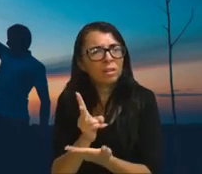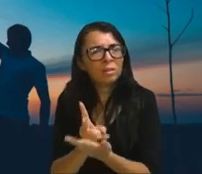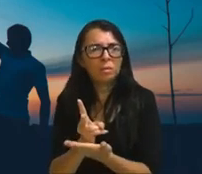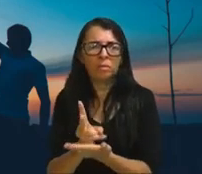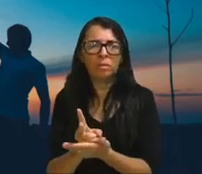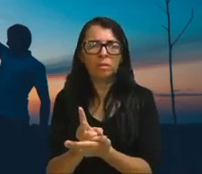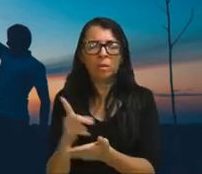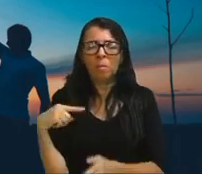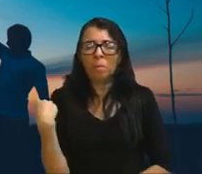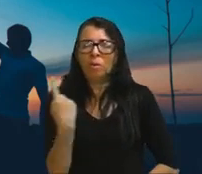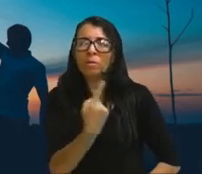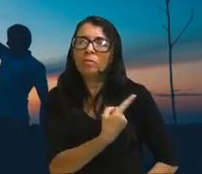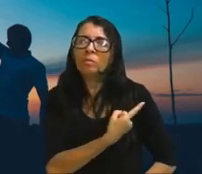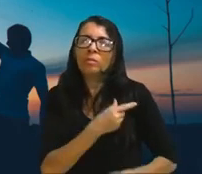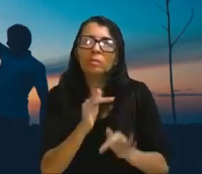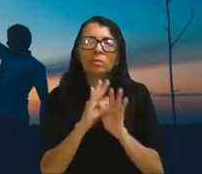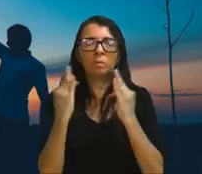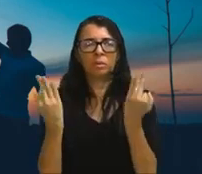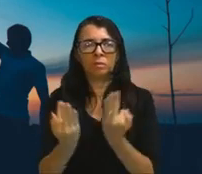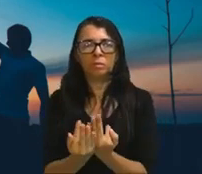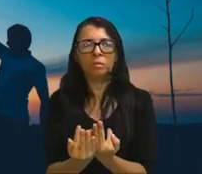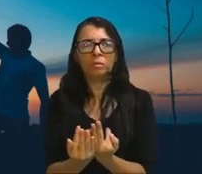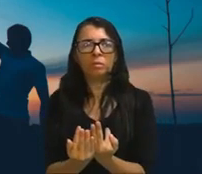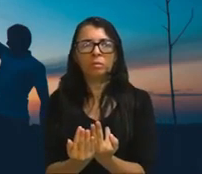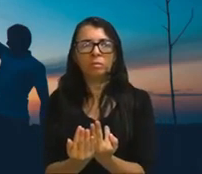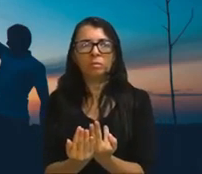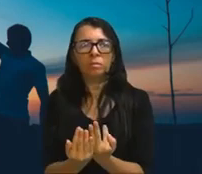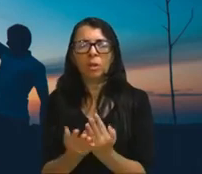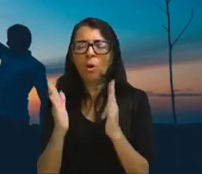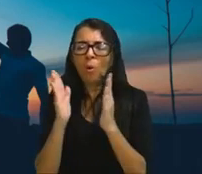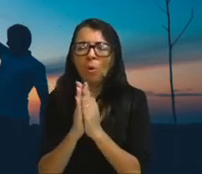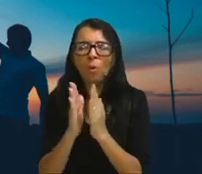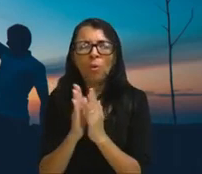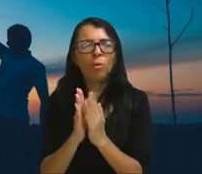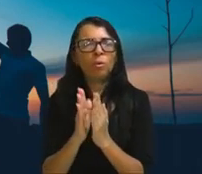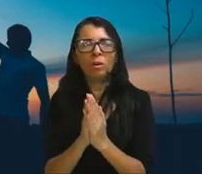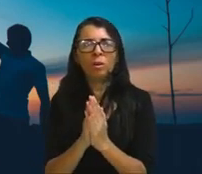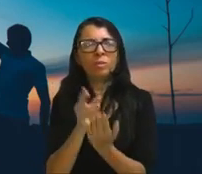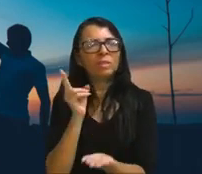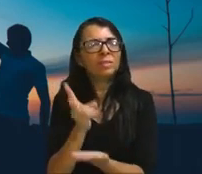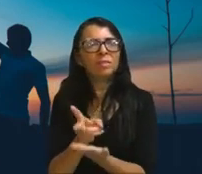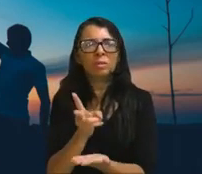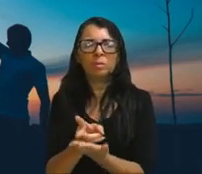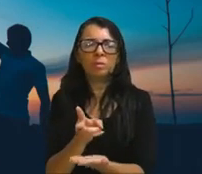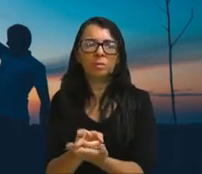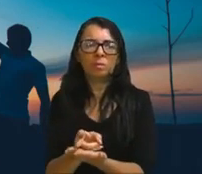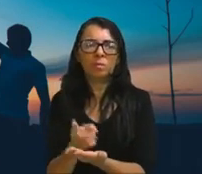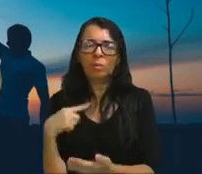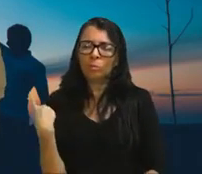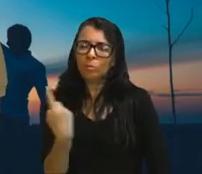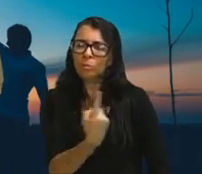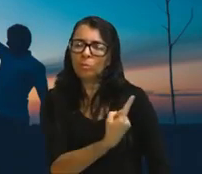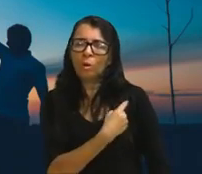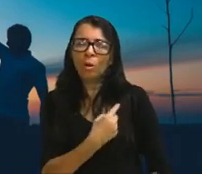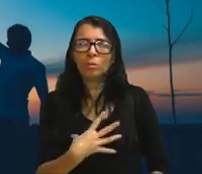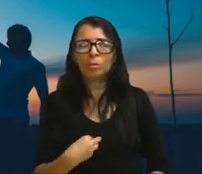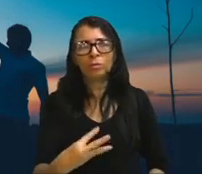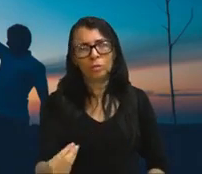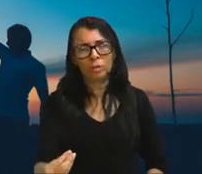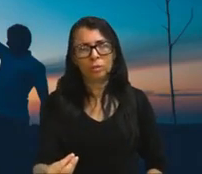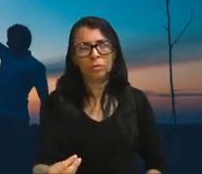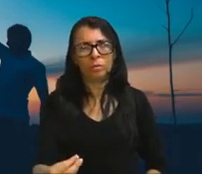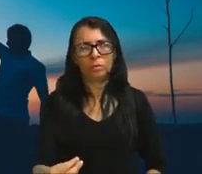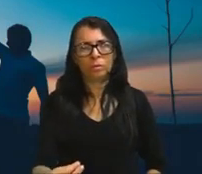teu lar. Você é responsável para que os teus filhos, para que a tua casa seja edificada na